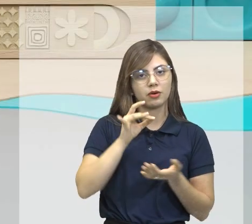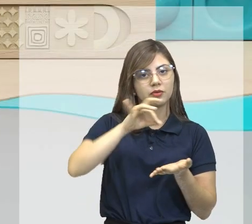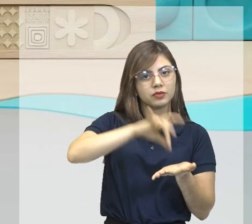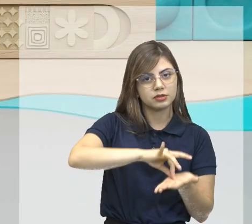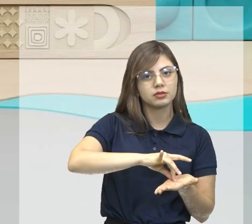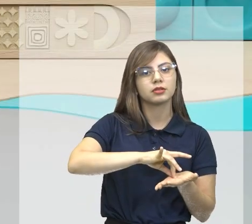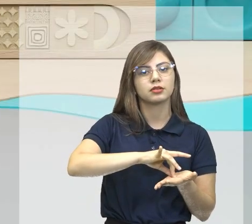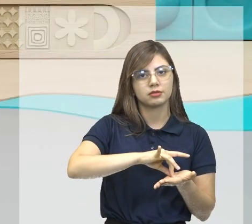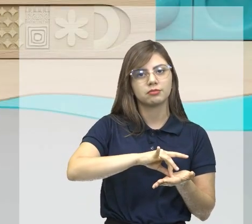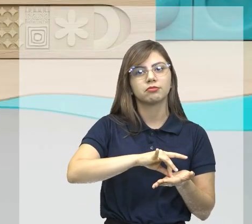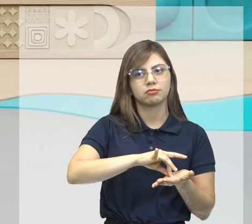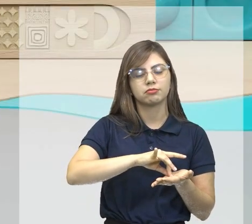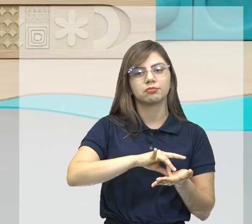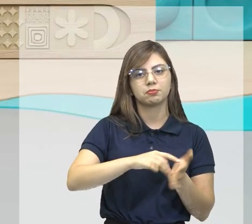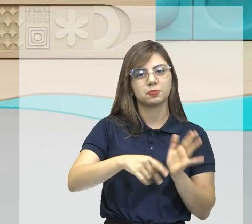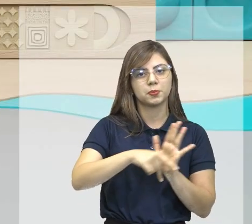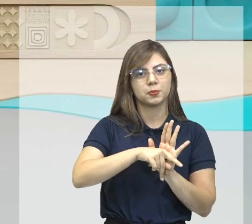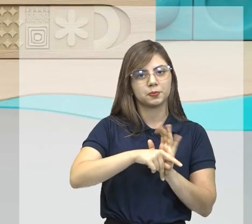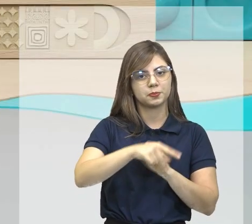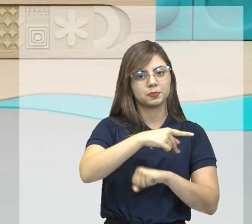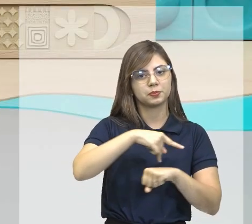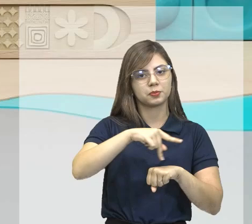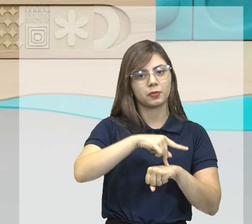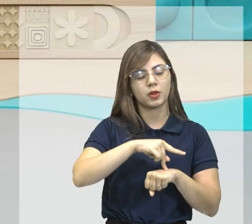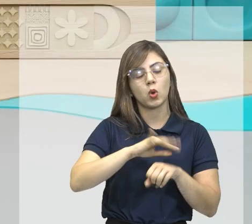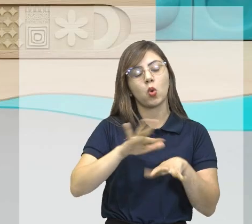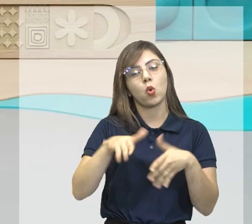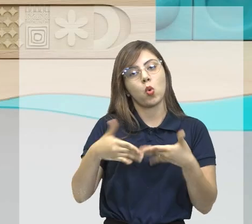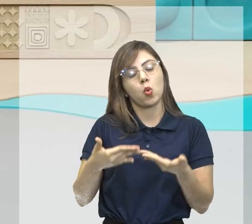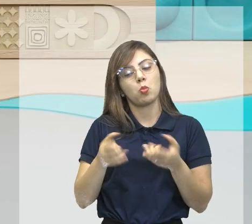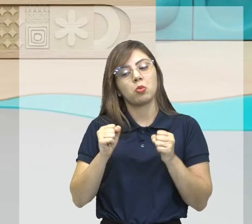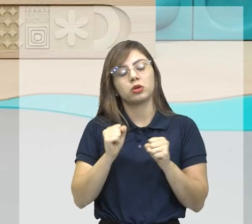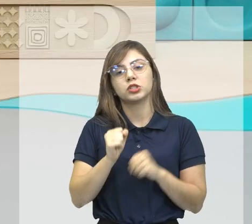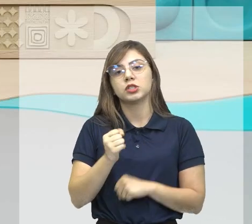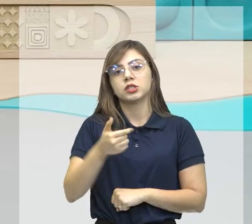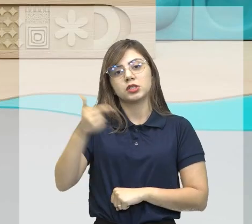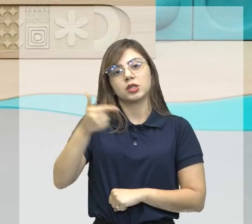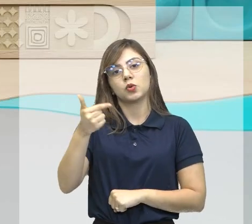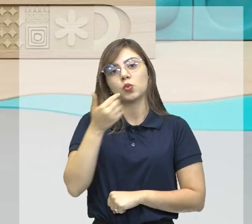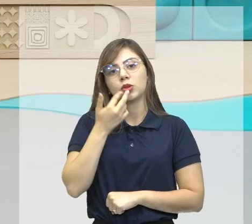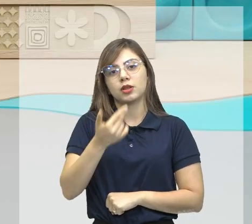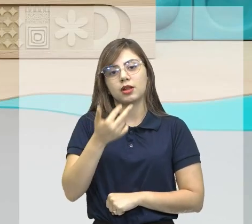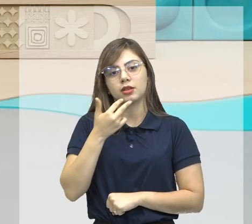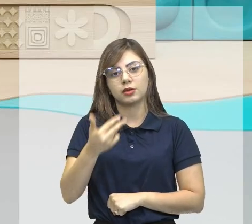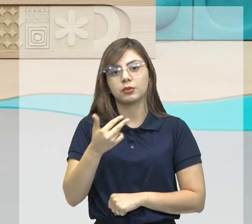uma língua oficial. Segunda língua, também, ela